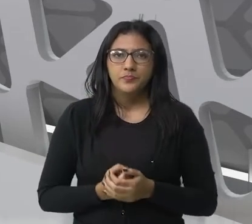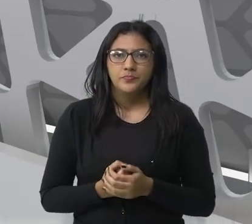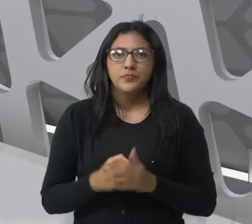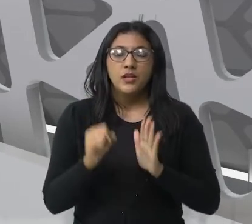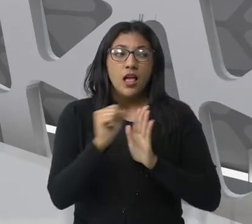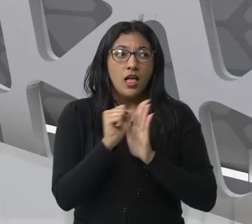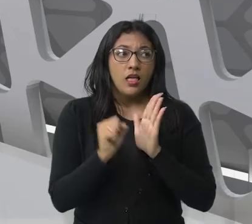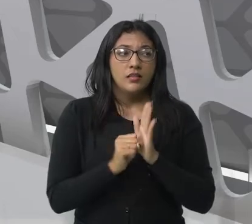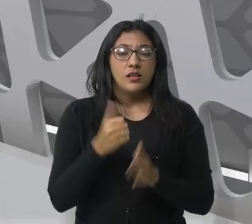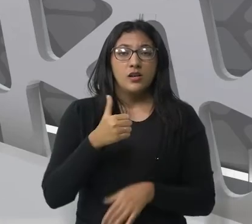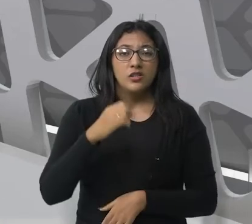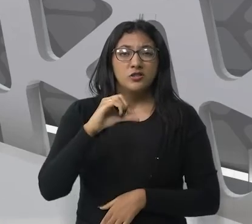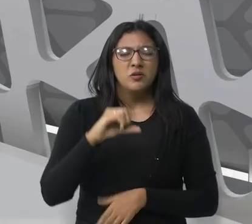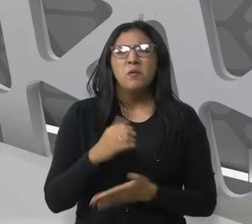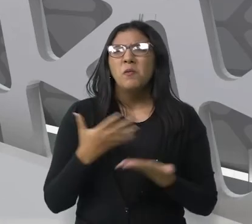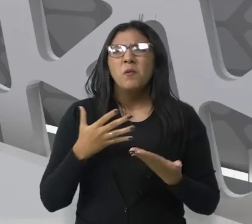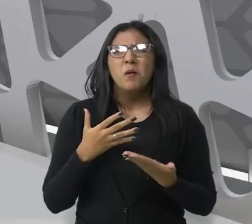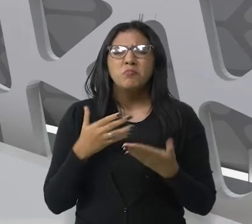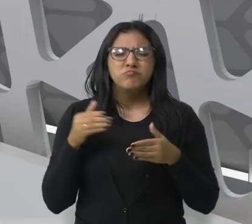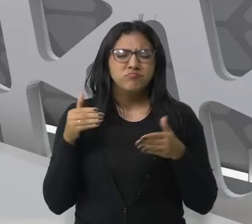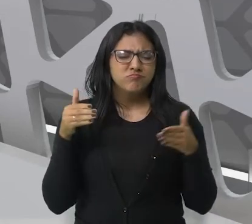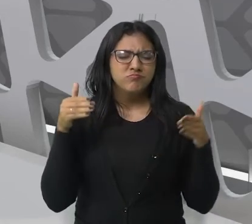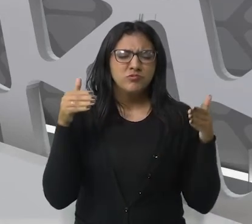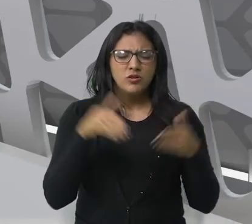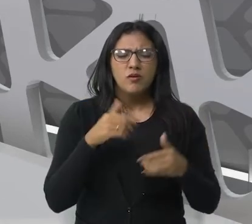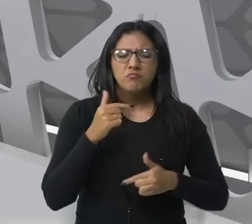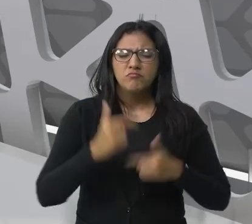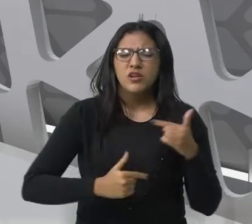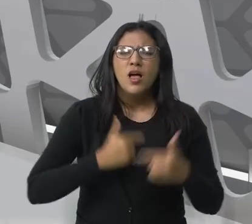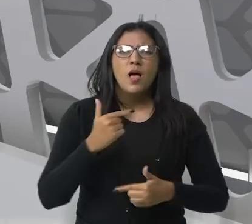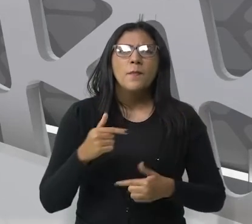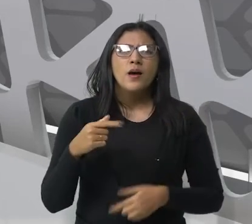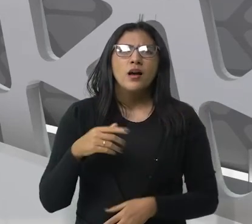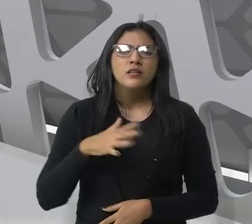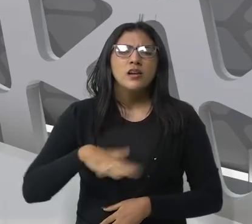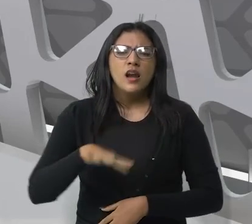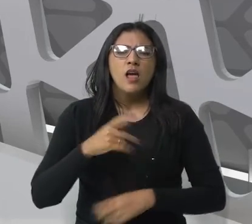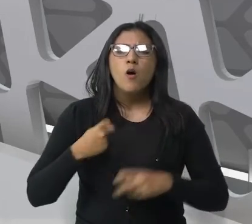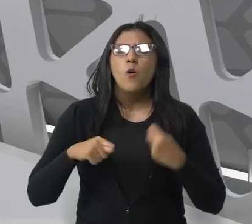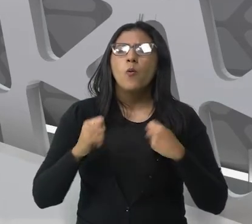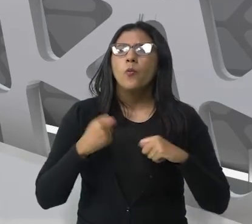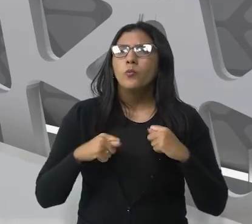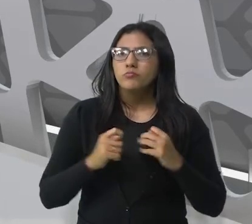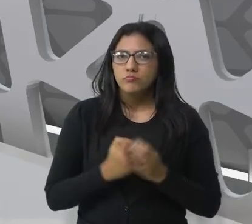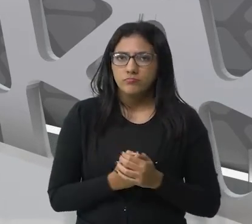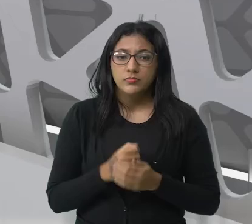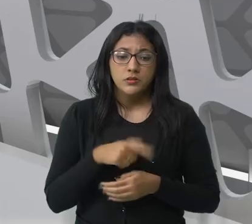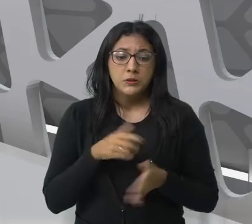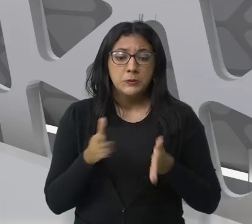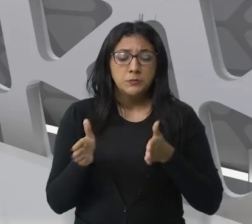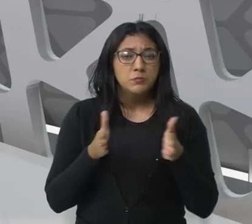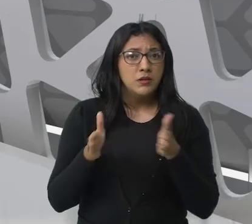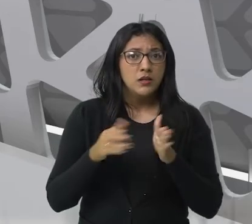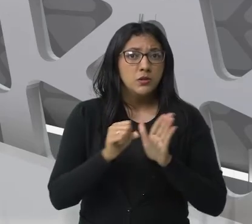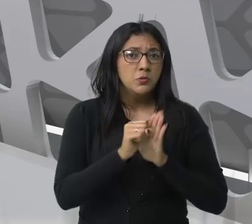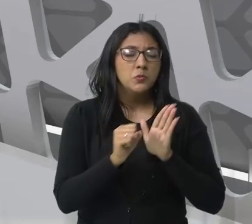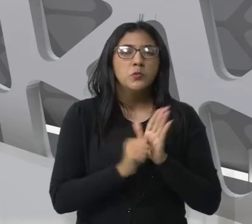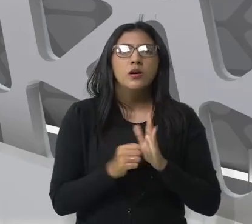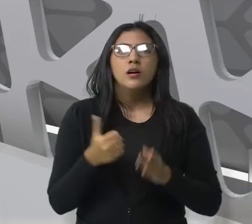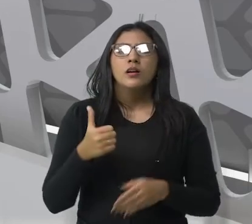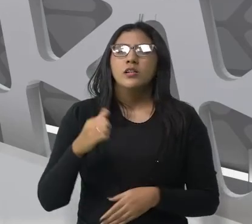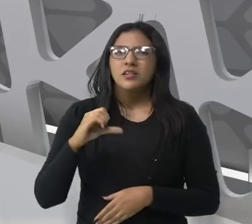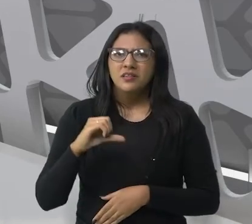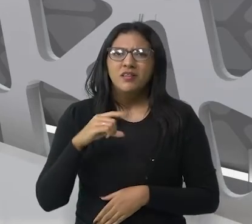século XIX, o que marca as principais atividades econômicas aqui no Brasil? Nesse período, gente, do século XIX,